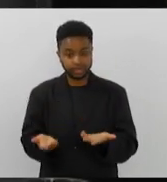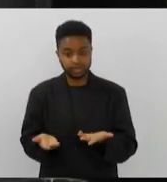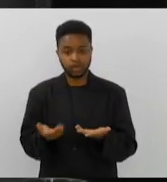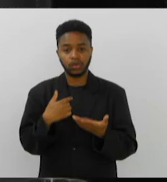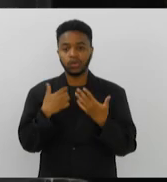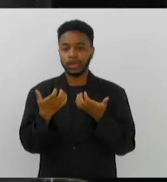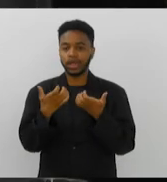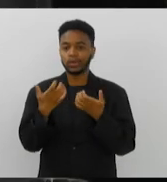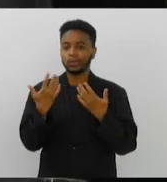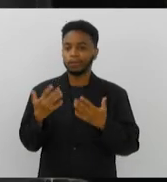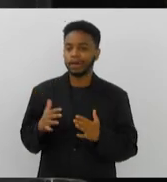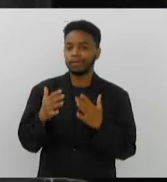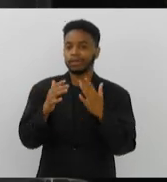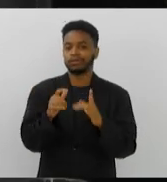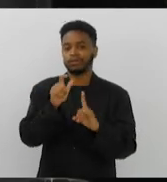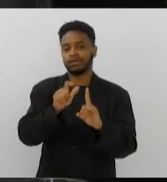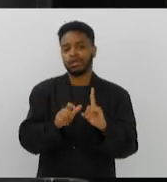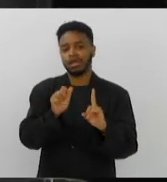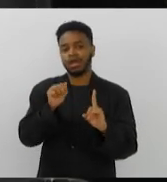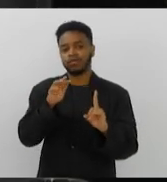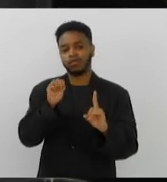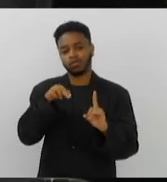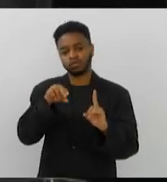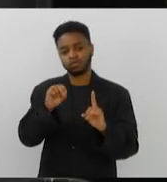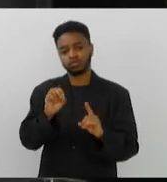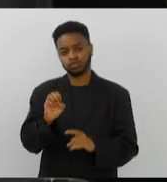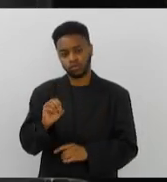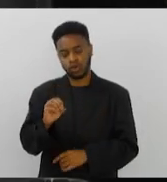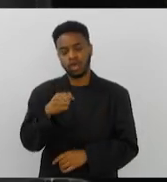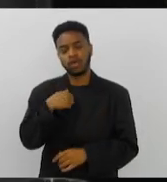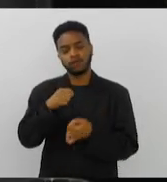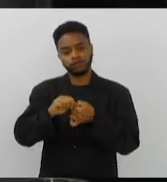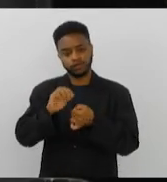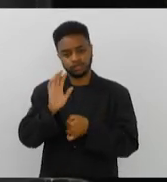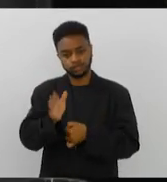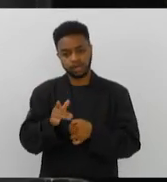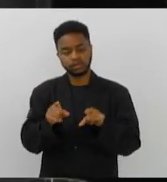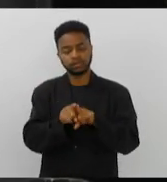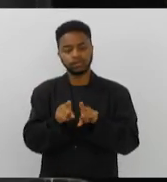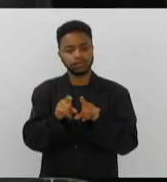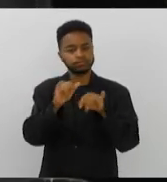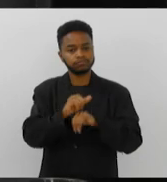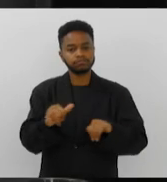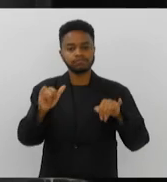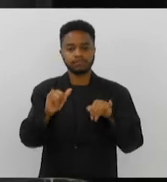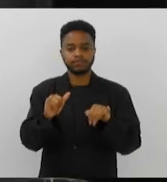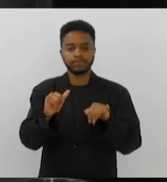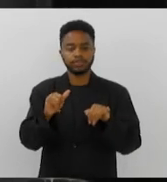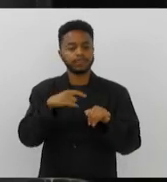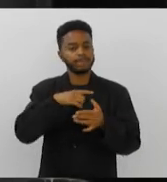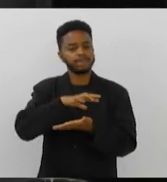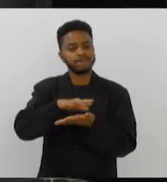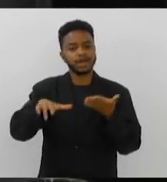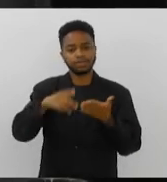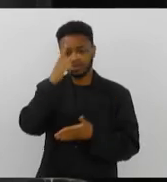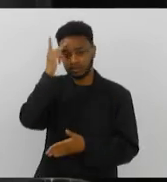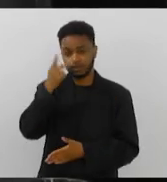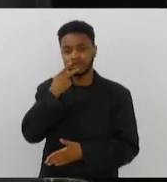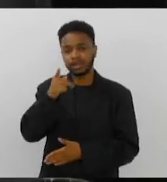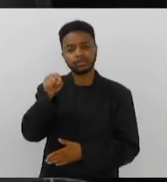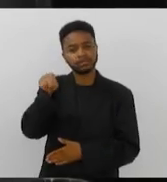queria parabenizá-lo Como já eu fiz e dizer que não é a toa que muitos o chamam de Afonso